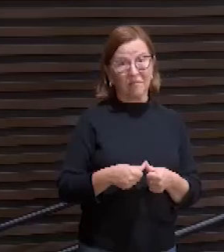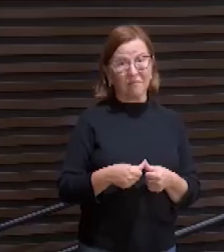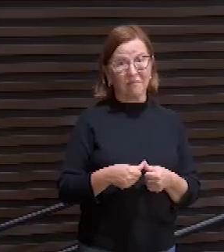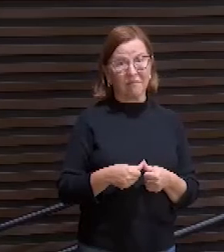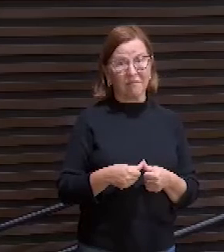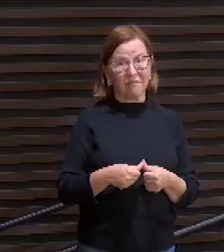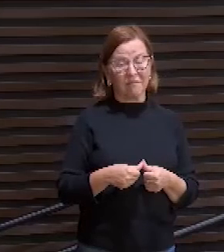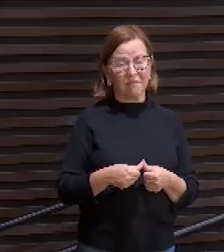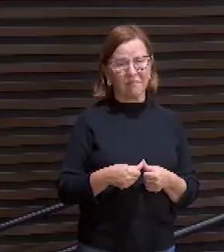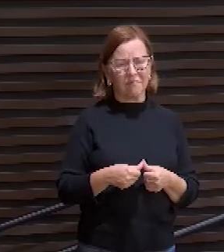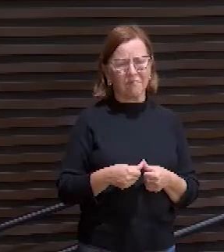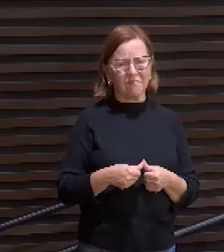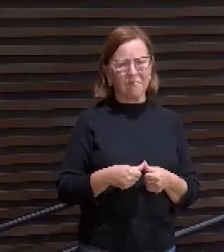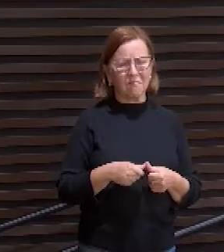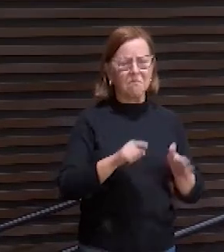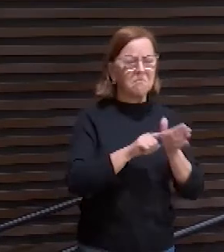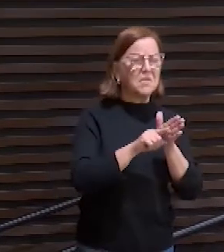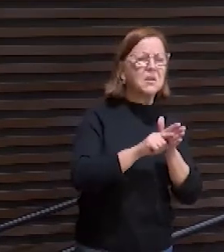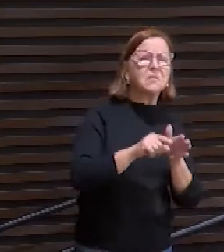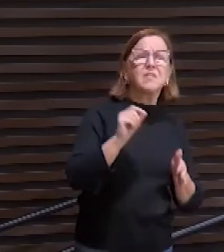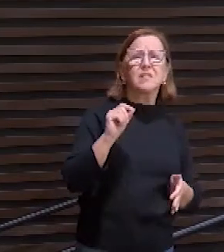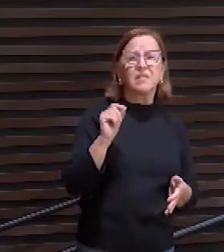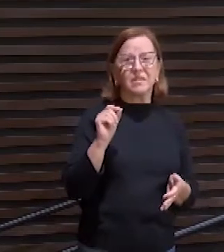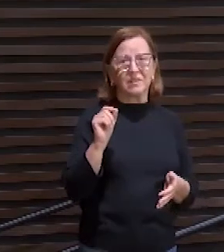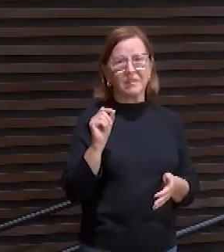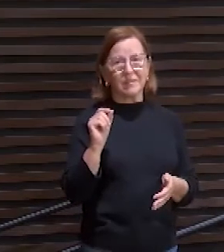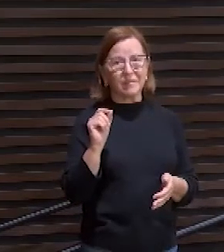Que pergunta é essa, Fernando?